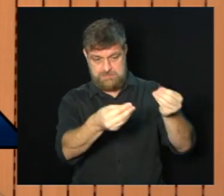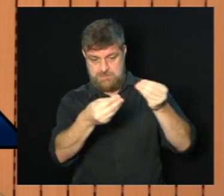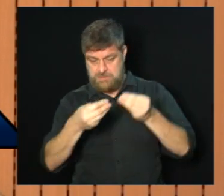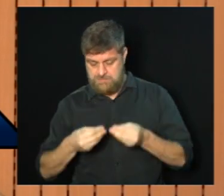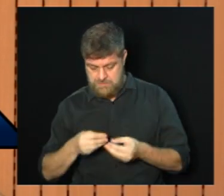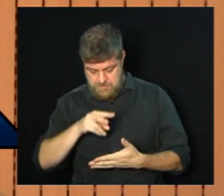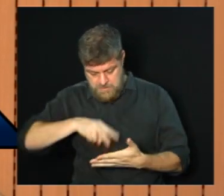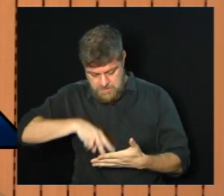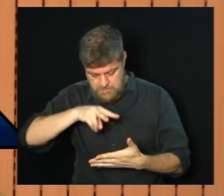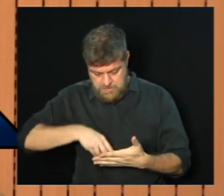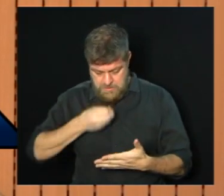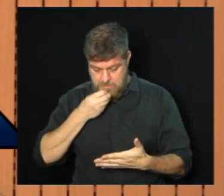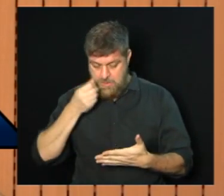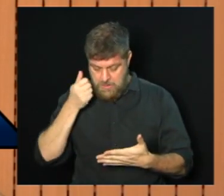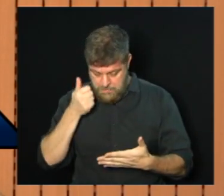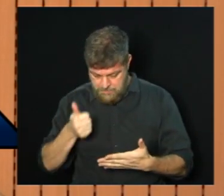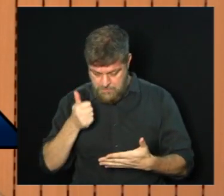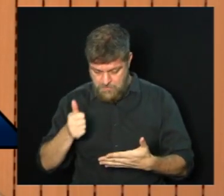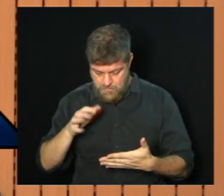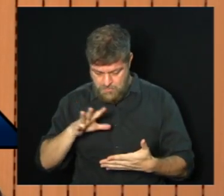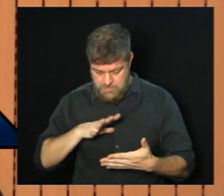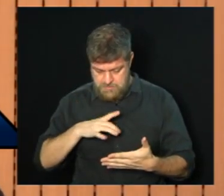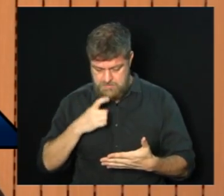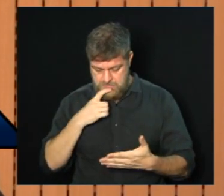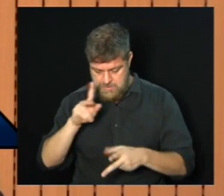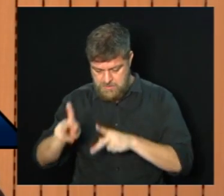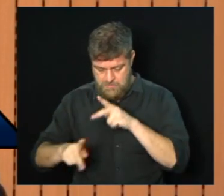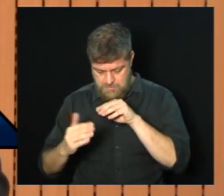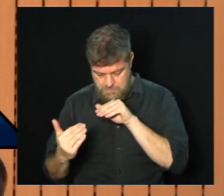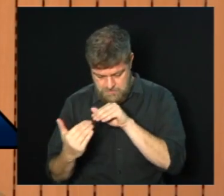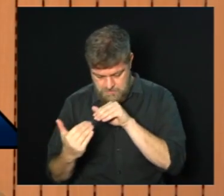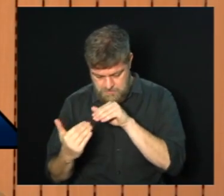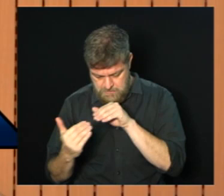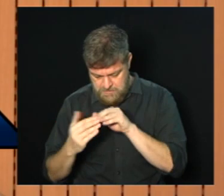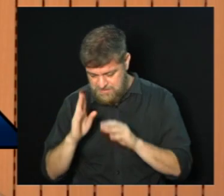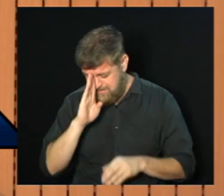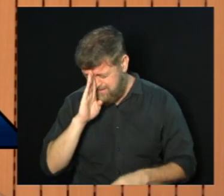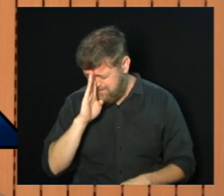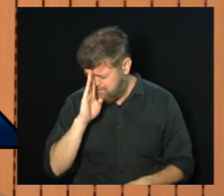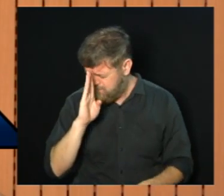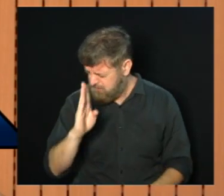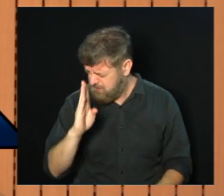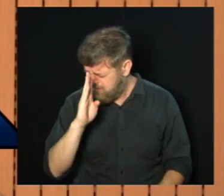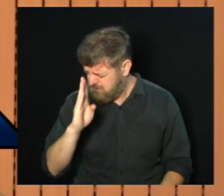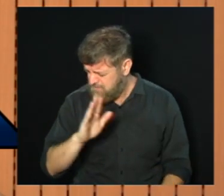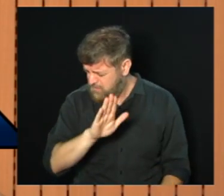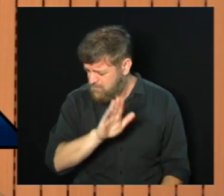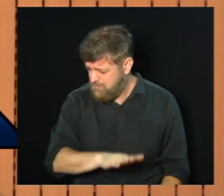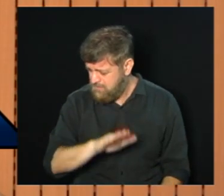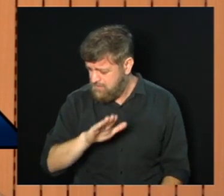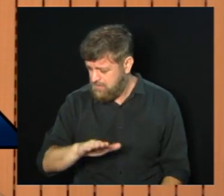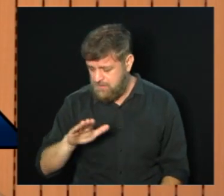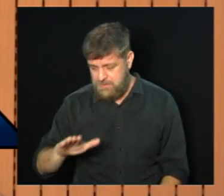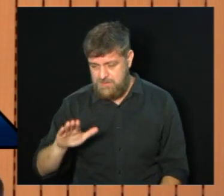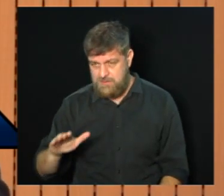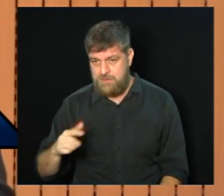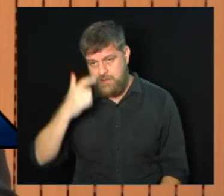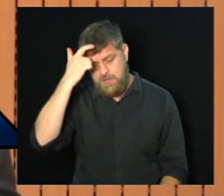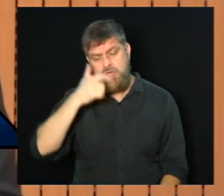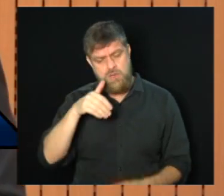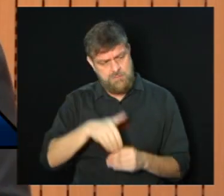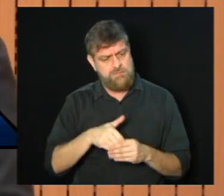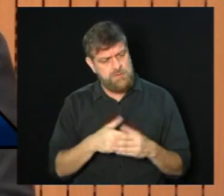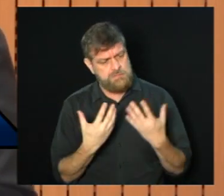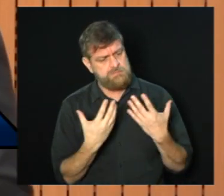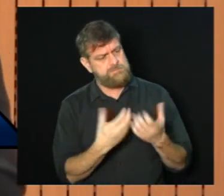bons para a cidade de Campinas e, principalmente, bons para as crianças, eu voto